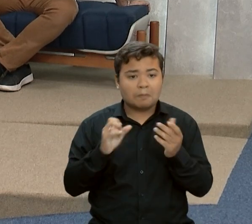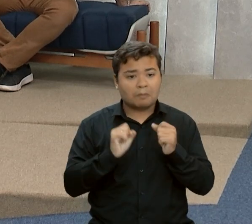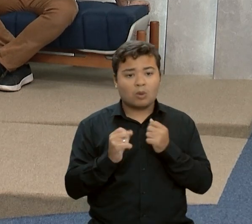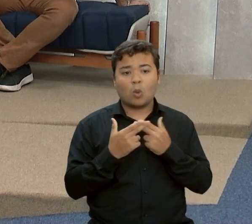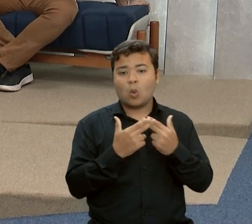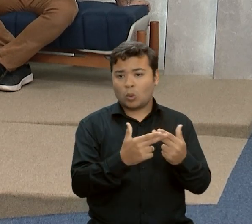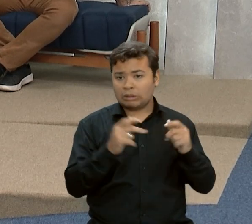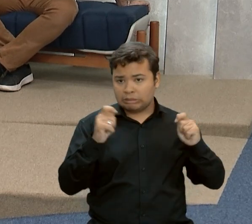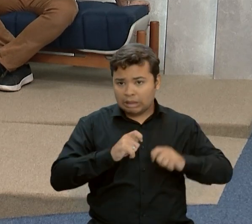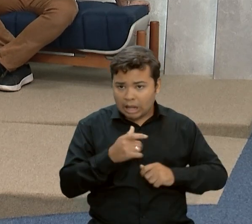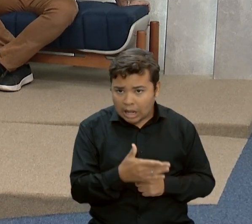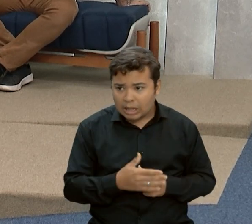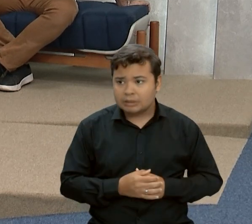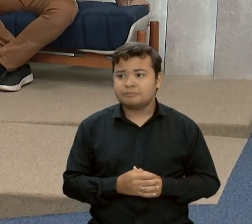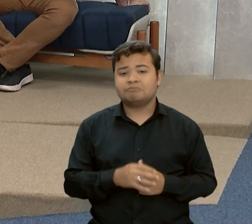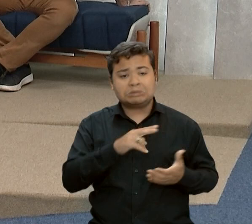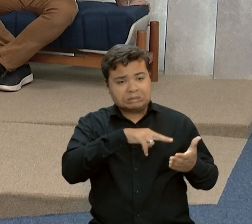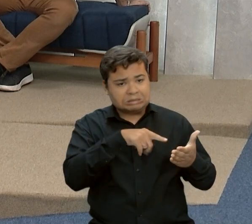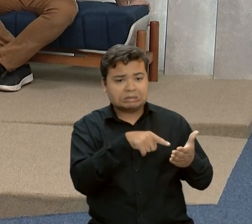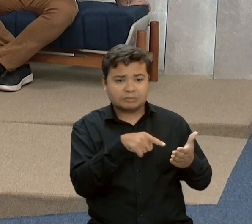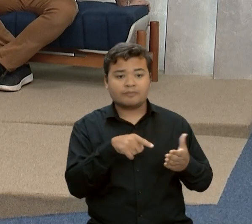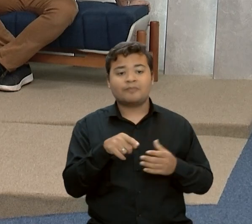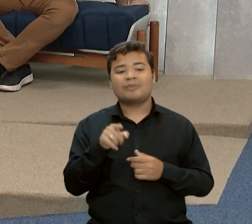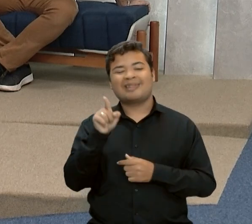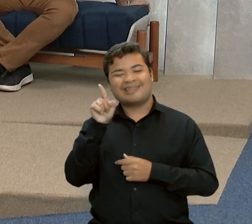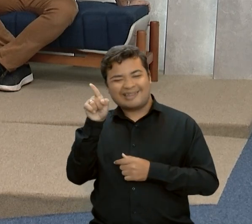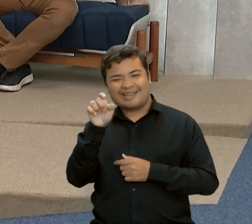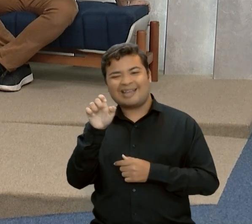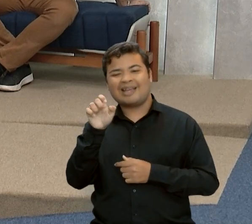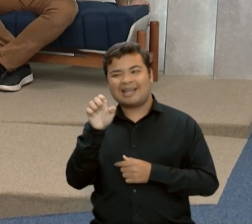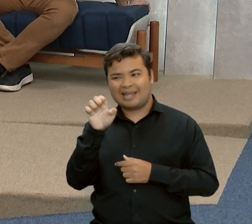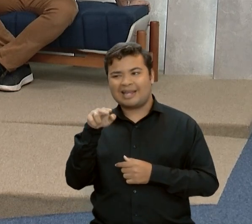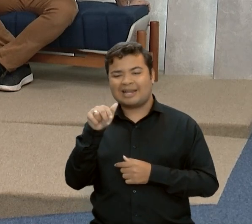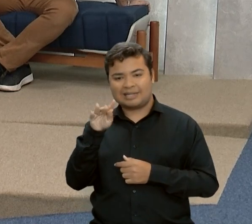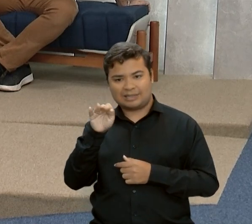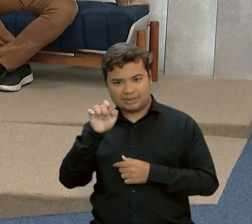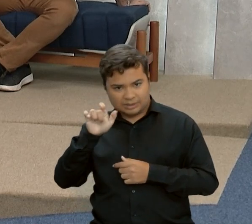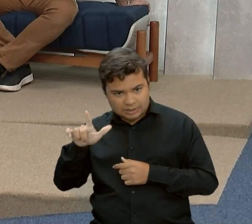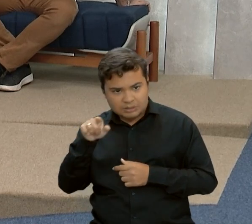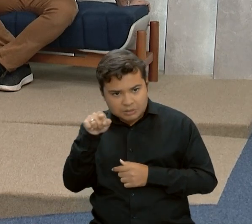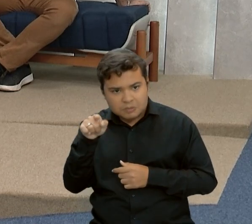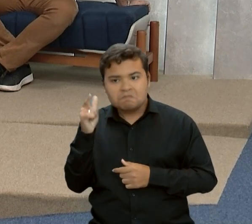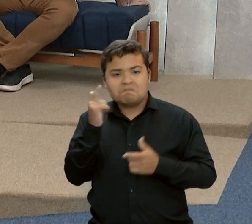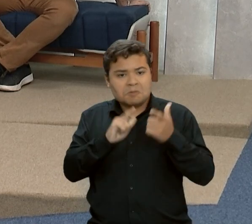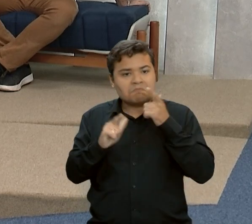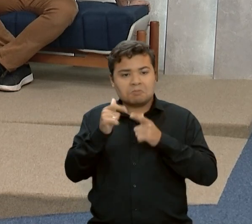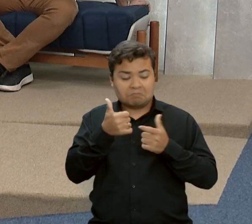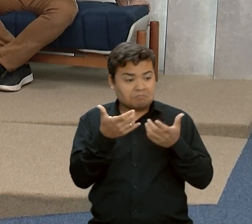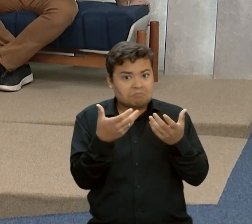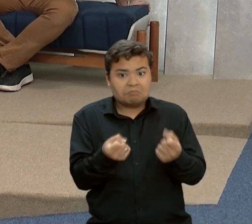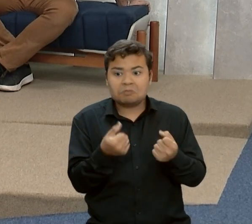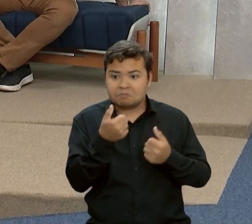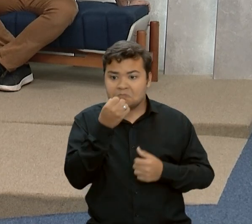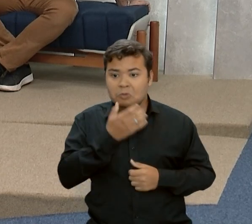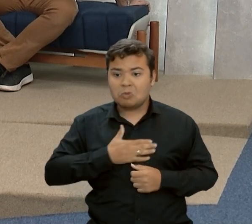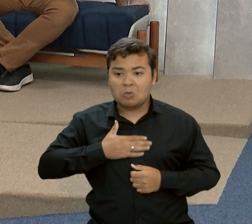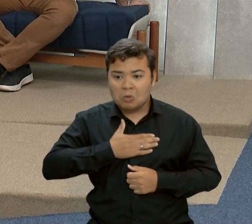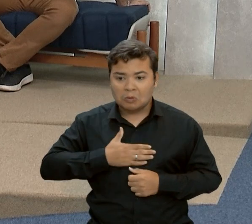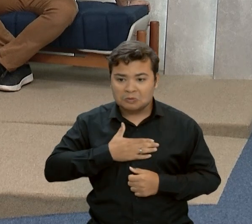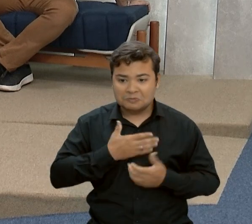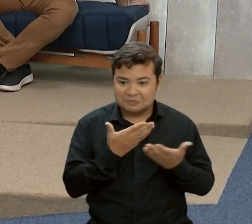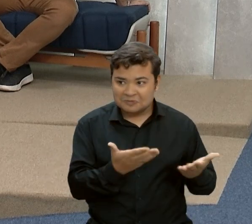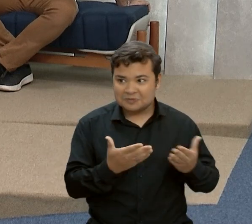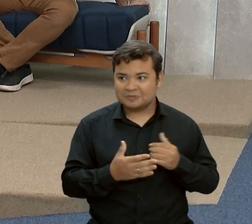utilizar. E foi muito bem recebido lá no Inatel, né, que estava adotando ele, me deram, acharam muito bom. Então, é isso aí.